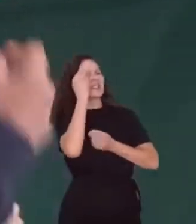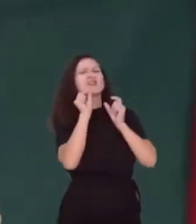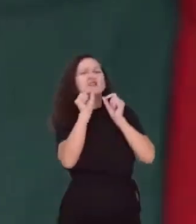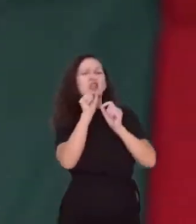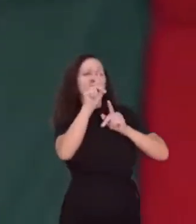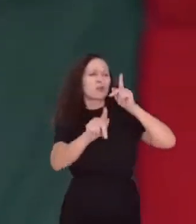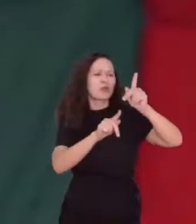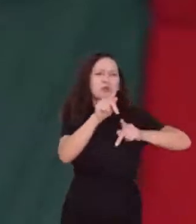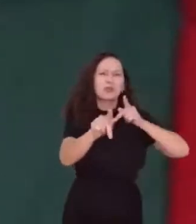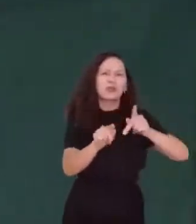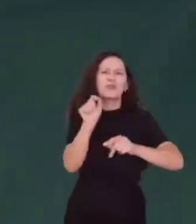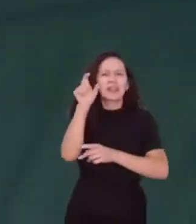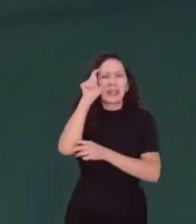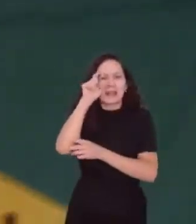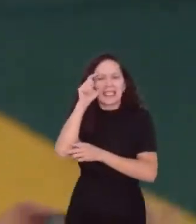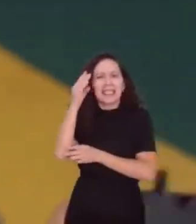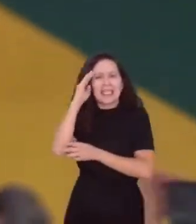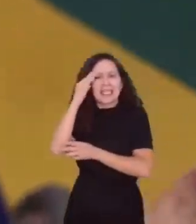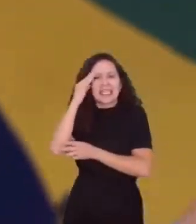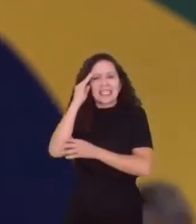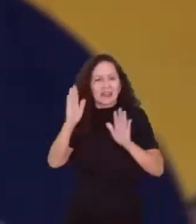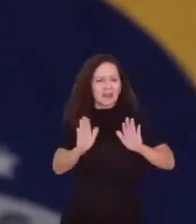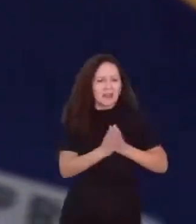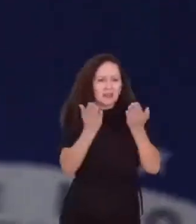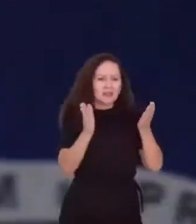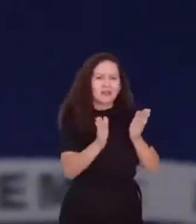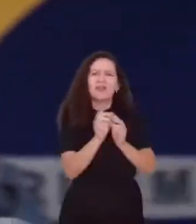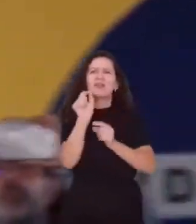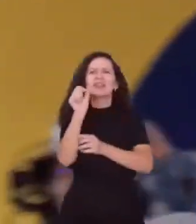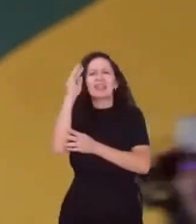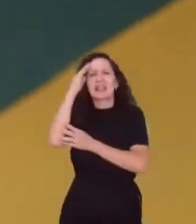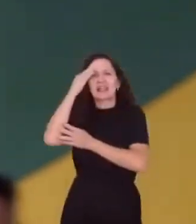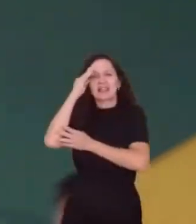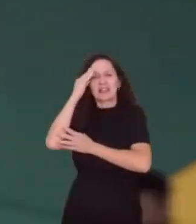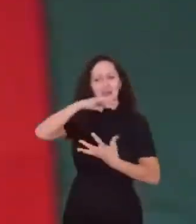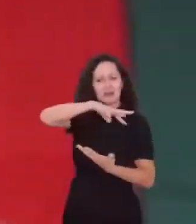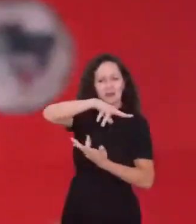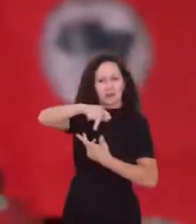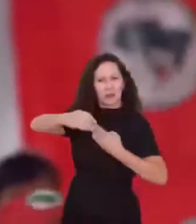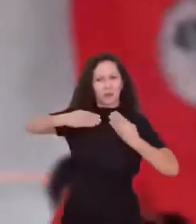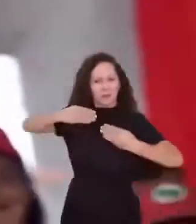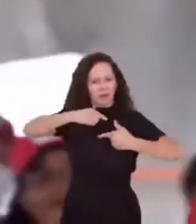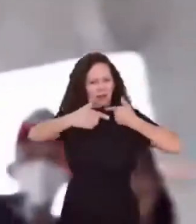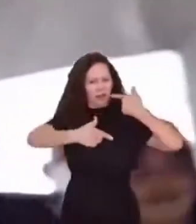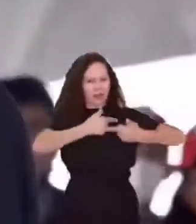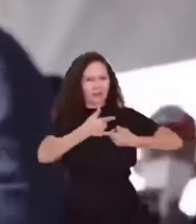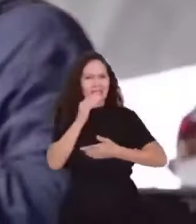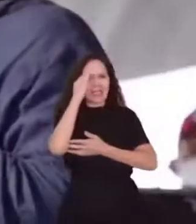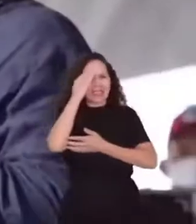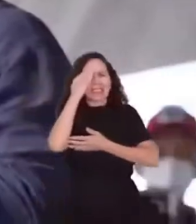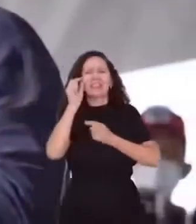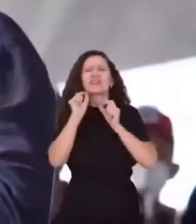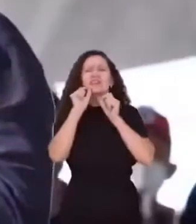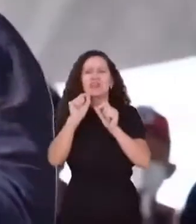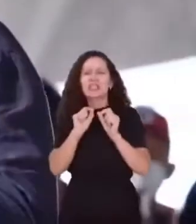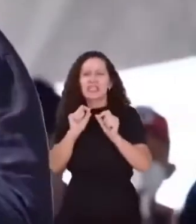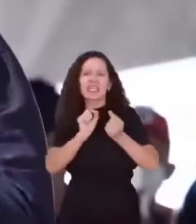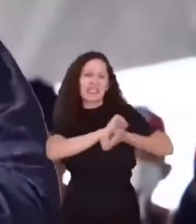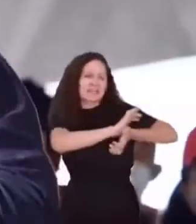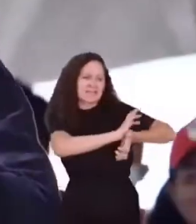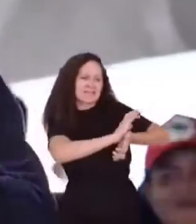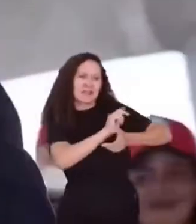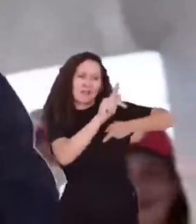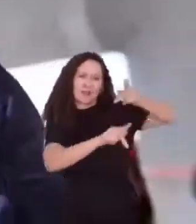de pobreza? O que é que ele entende do mundo do trabalho? O que é que ele entende da exploração do povo? Nada!